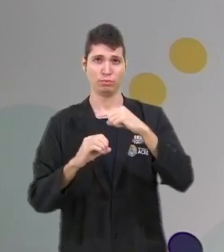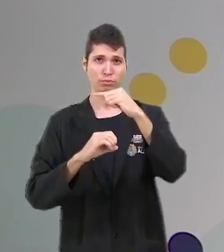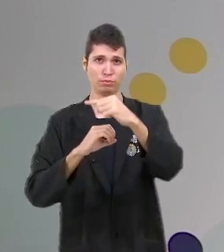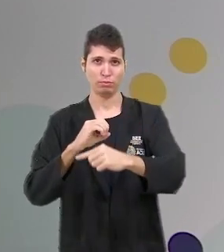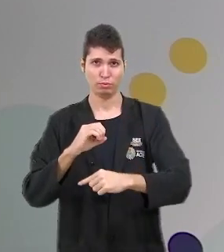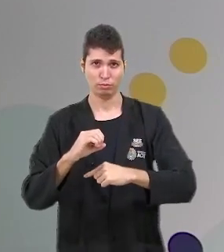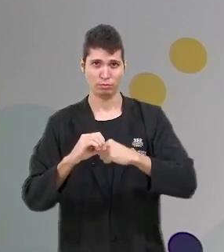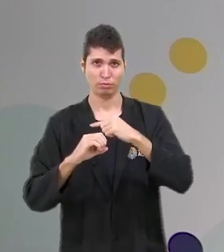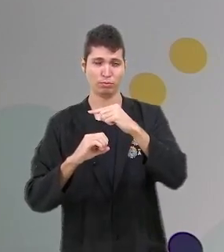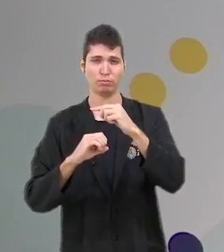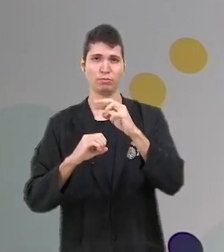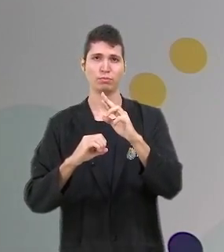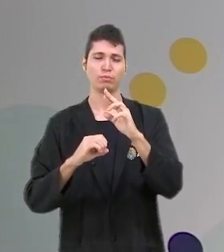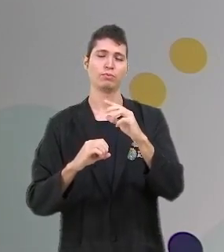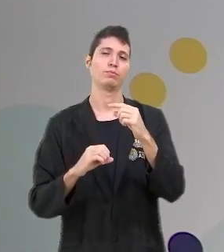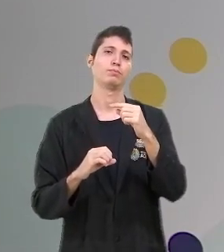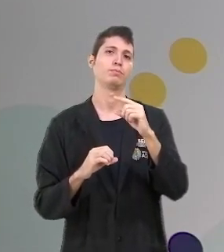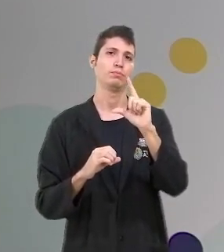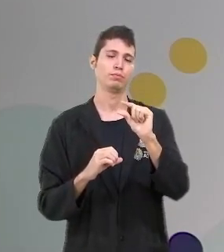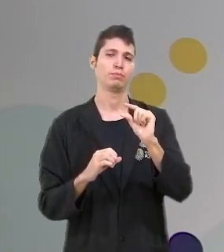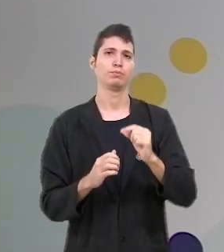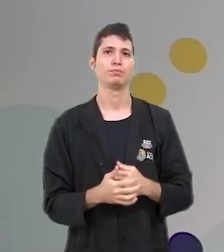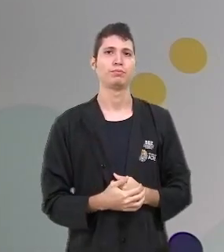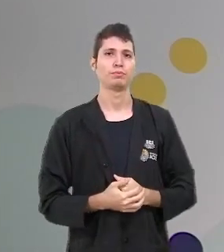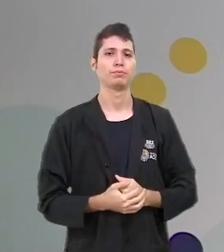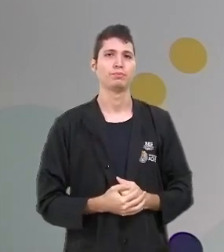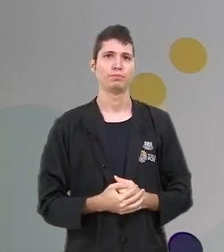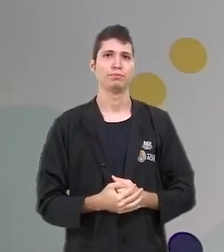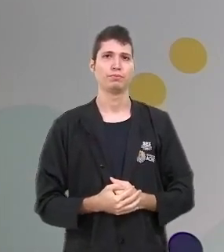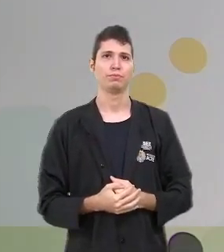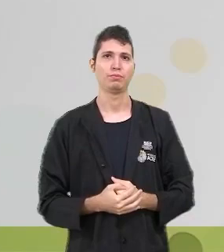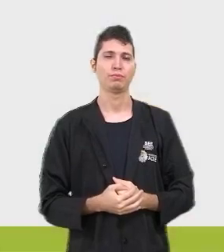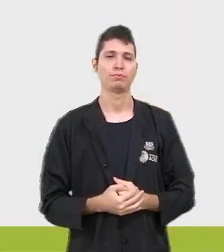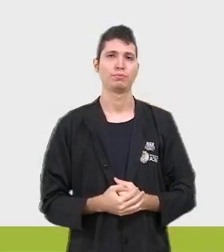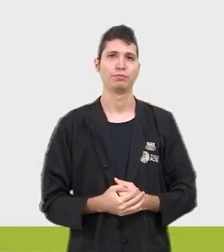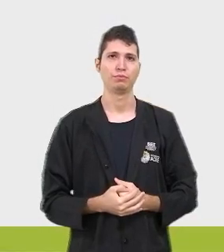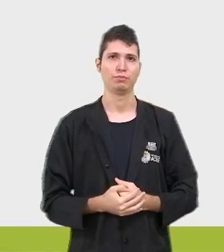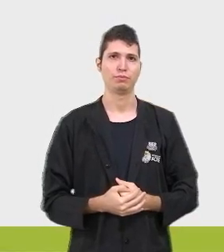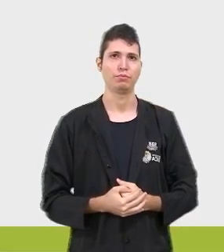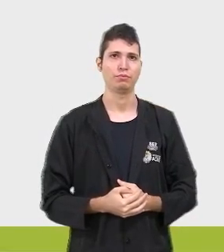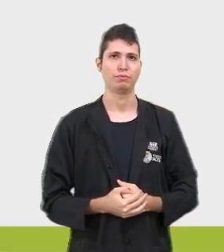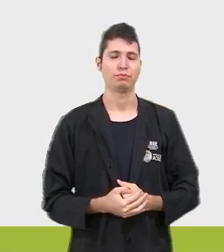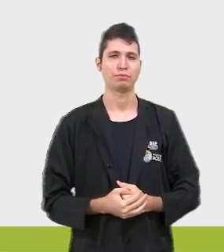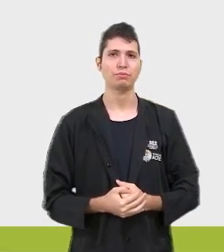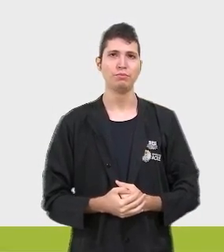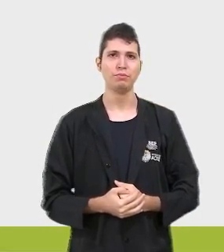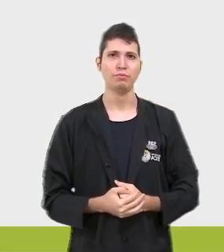bem menor.